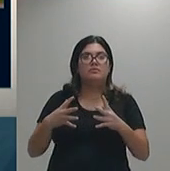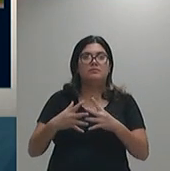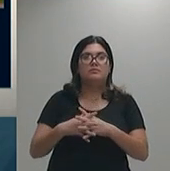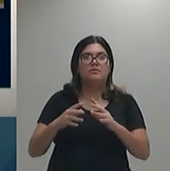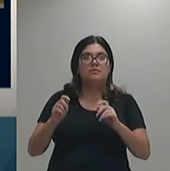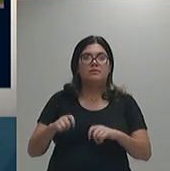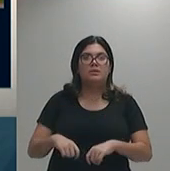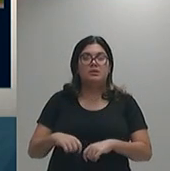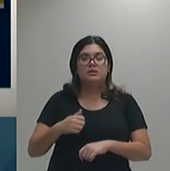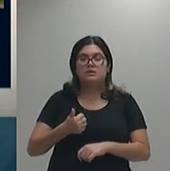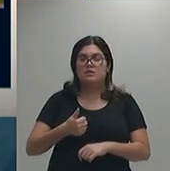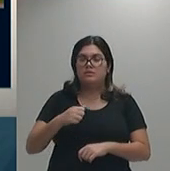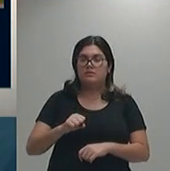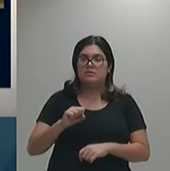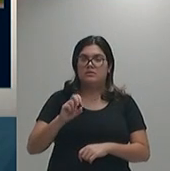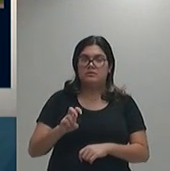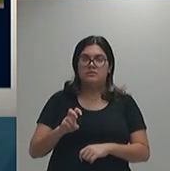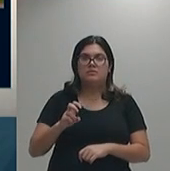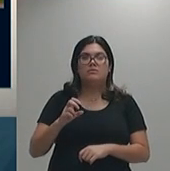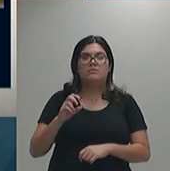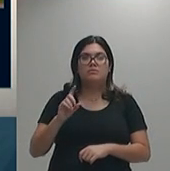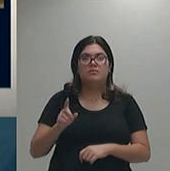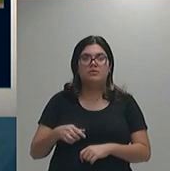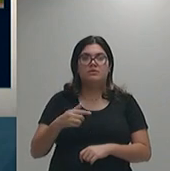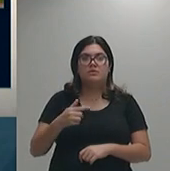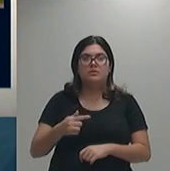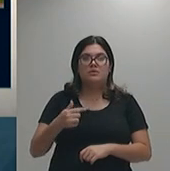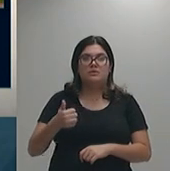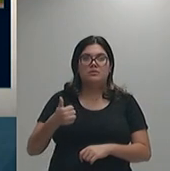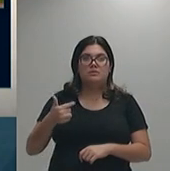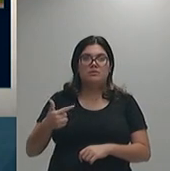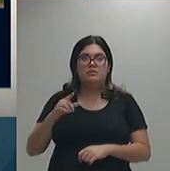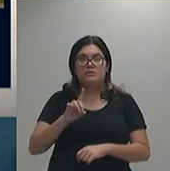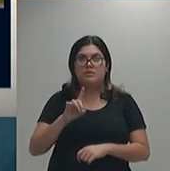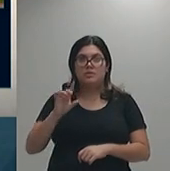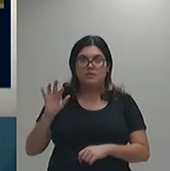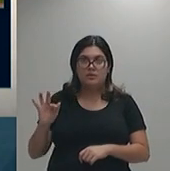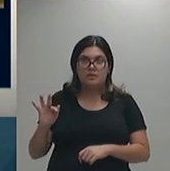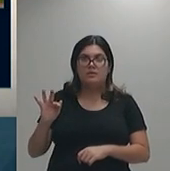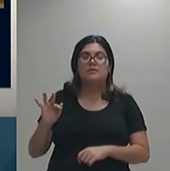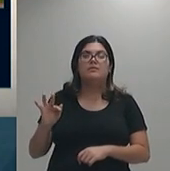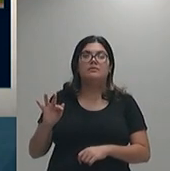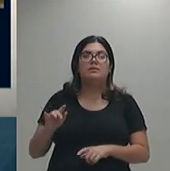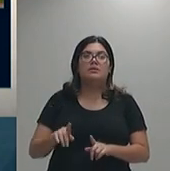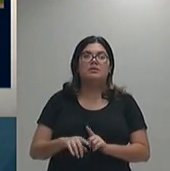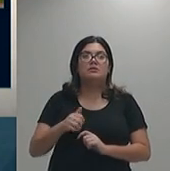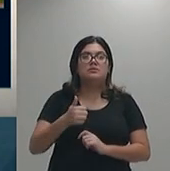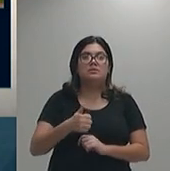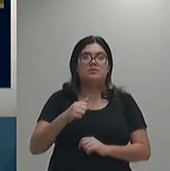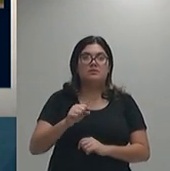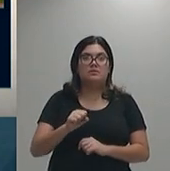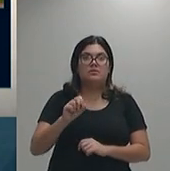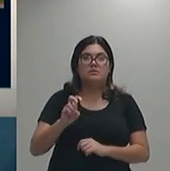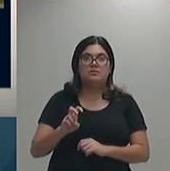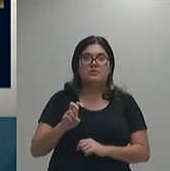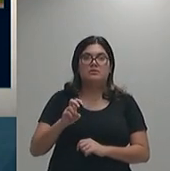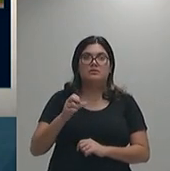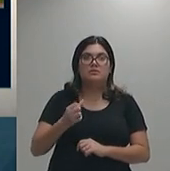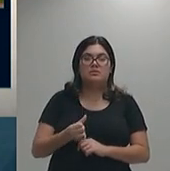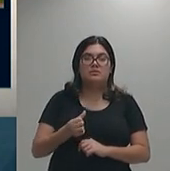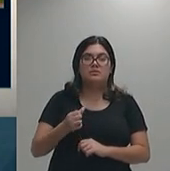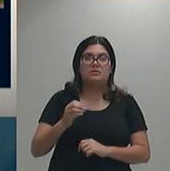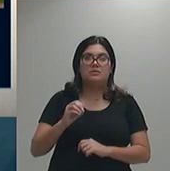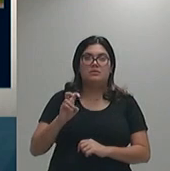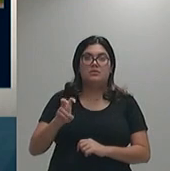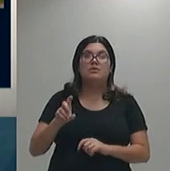185 1702 do Distrito Federal 185 1705 também do